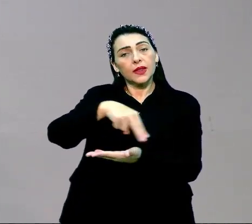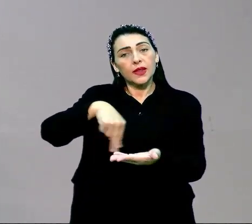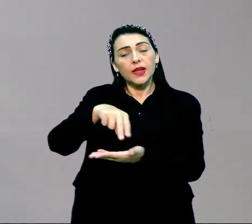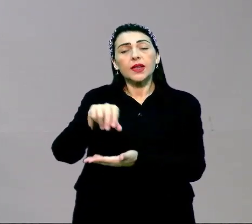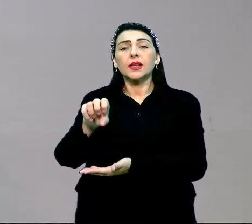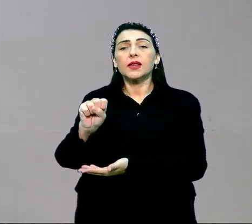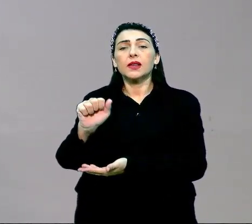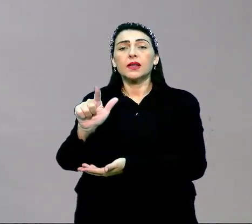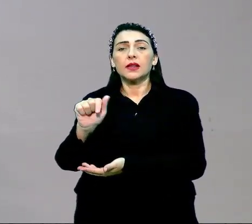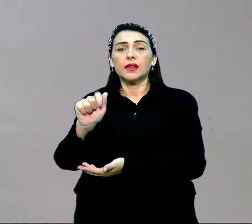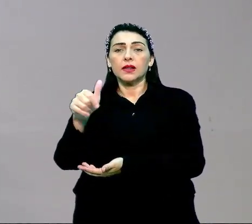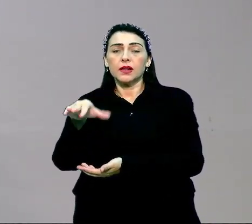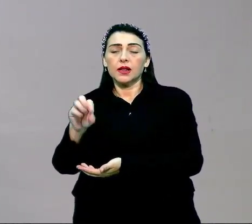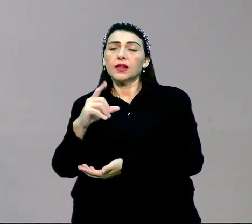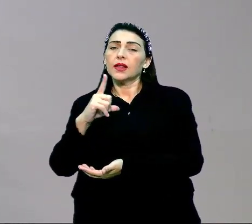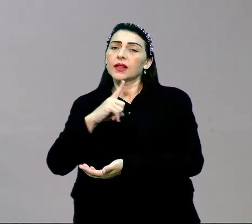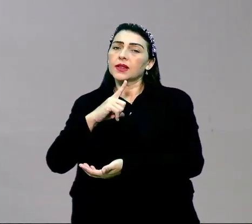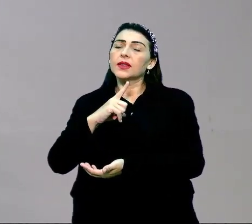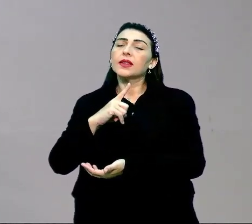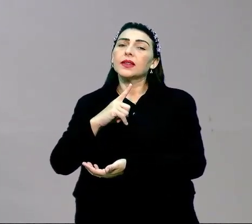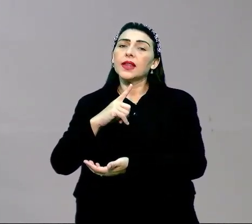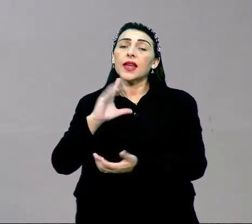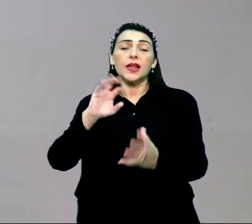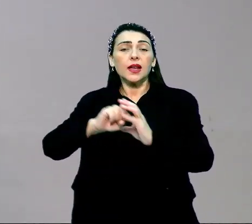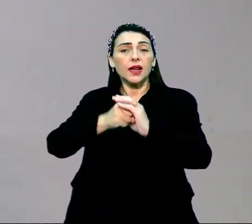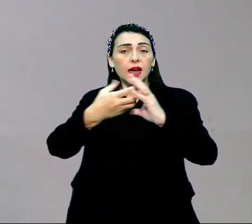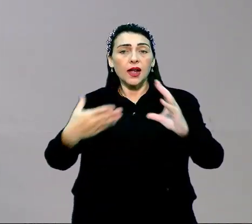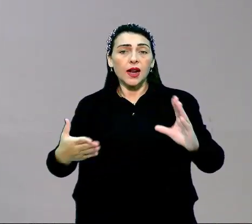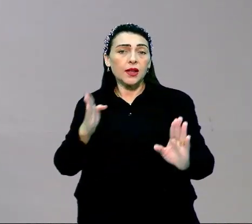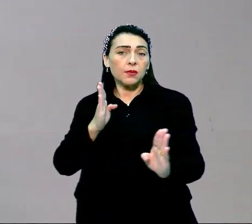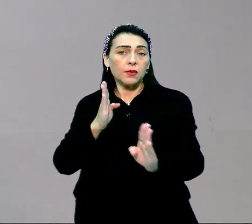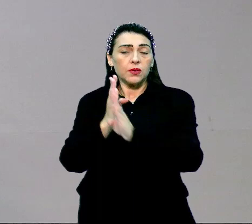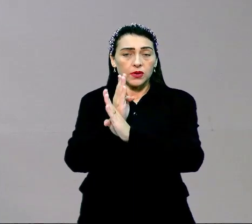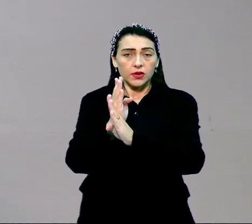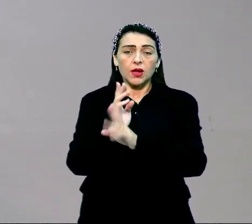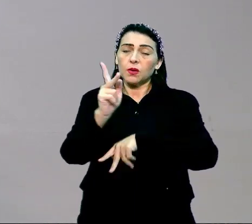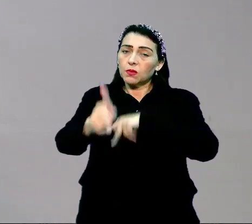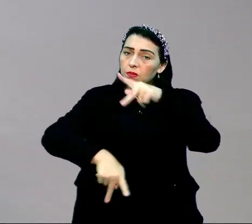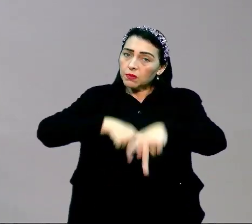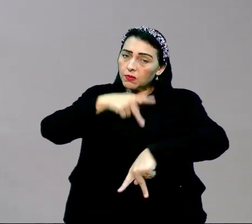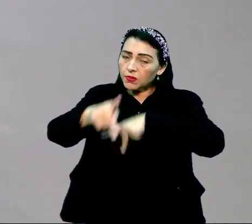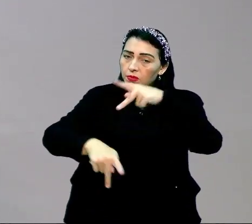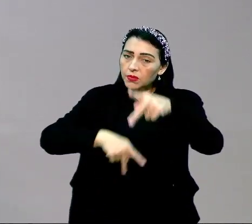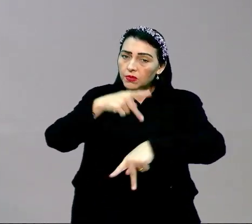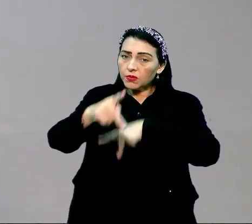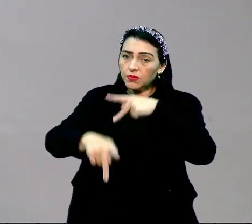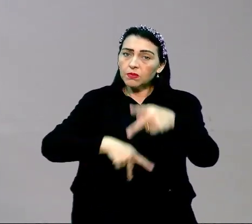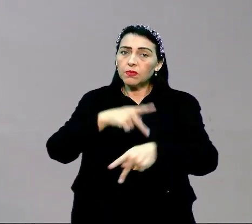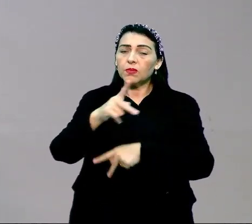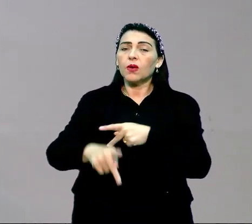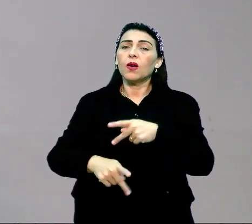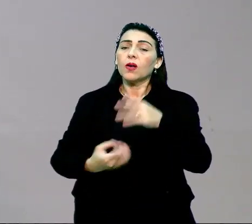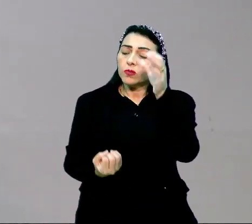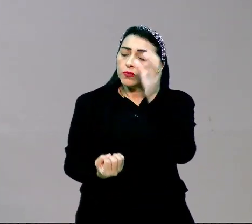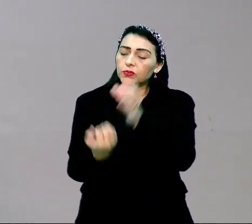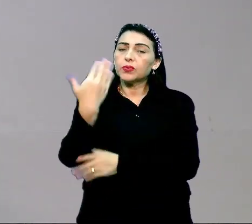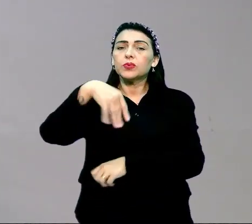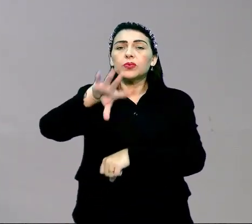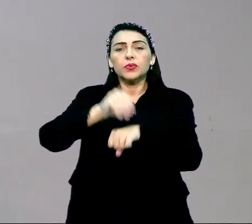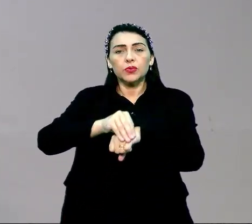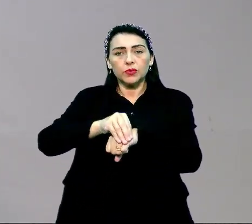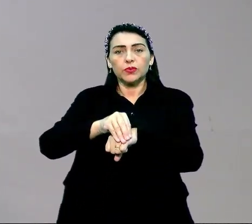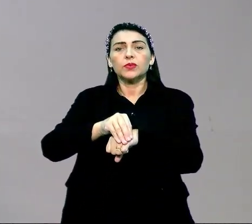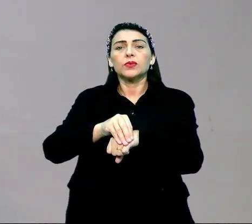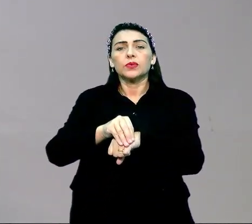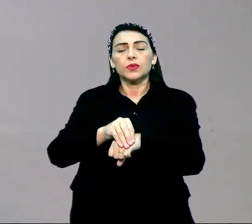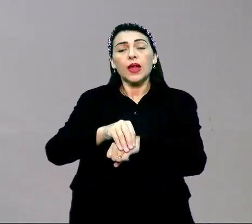ela tem esse caráter de identificar o povo que difundiu aquele conhecimento. No